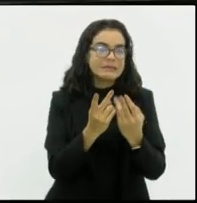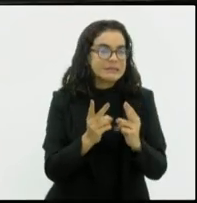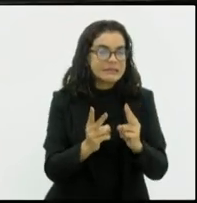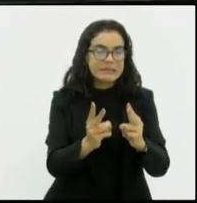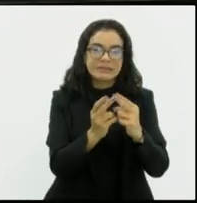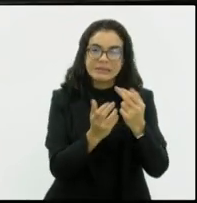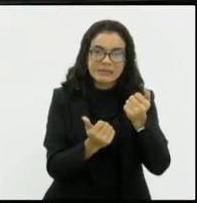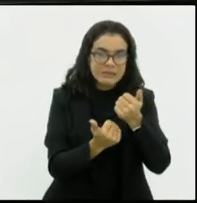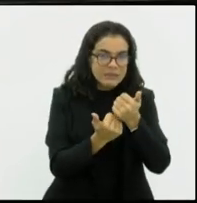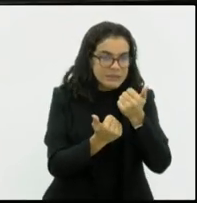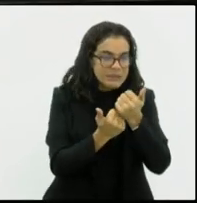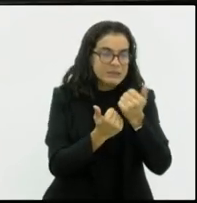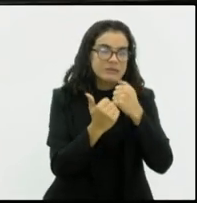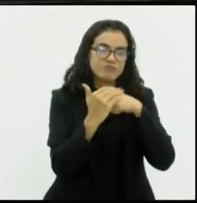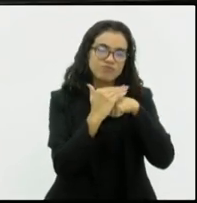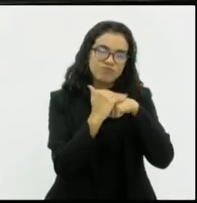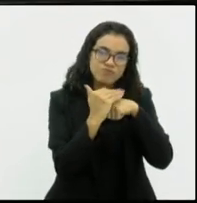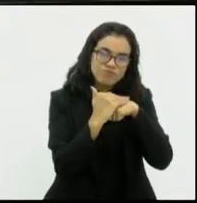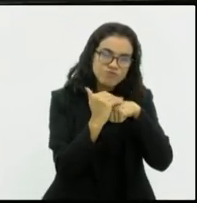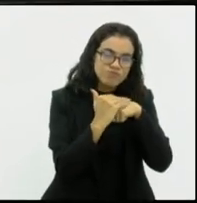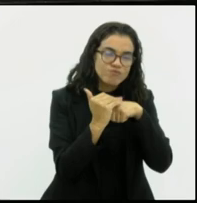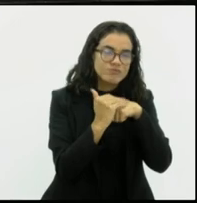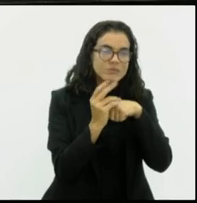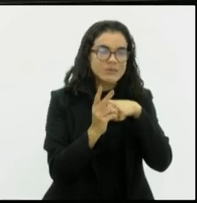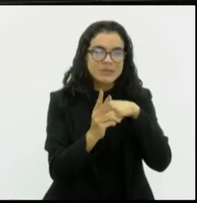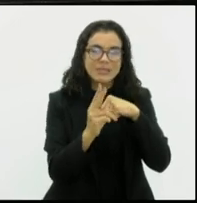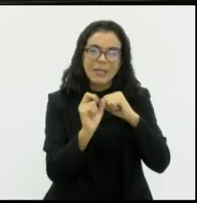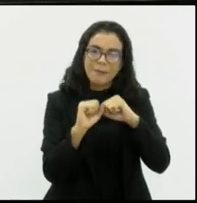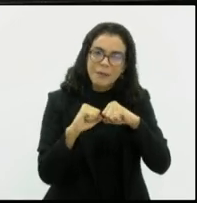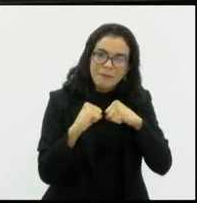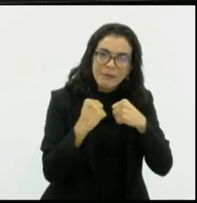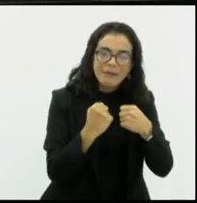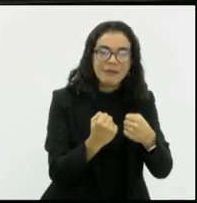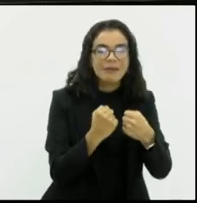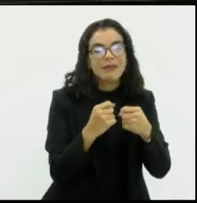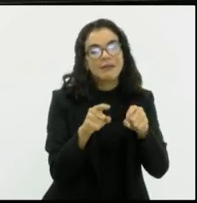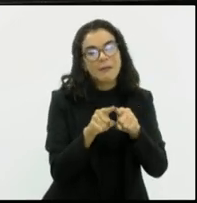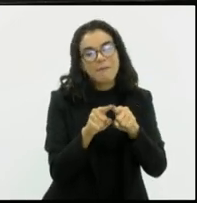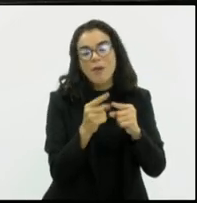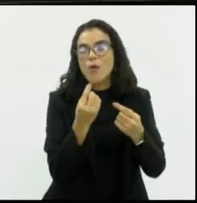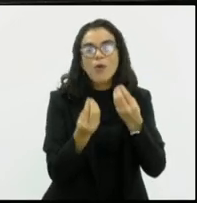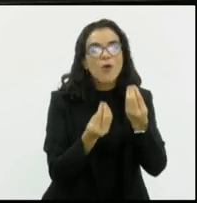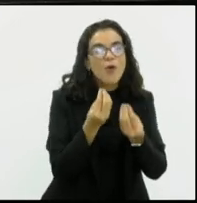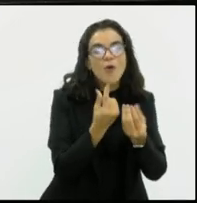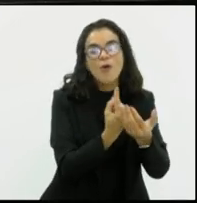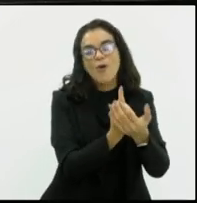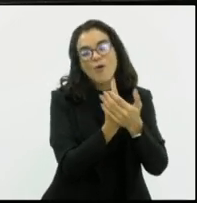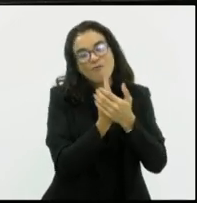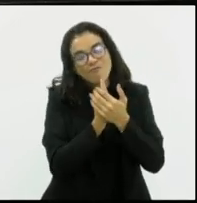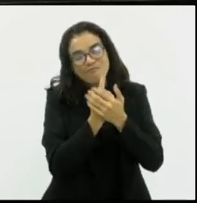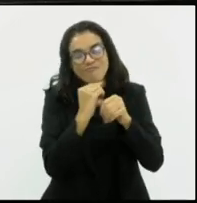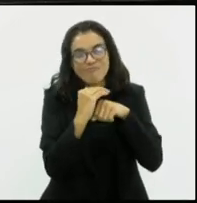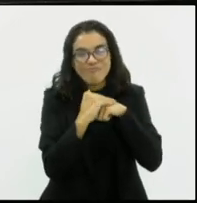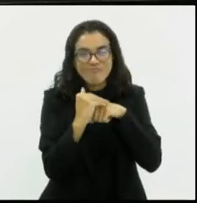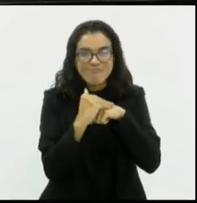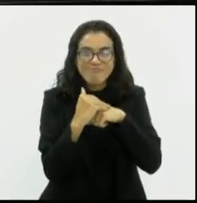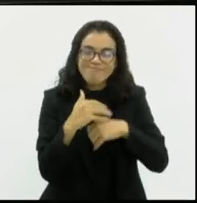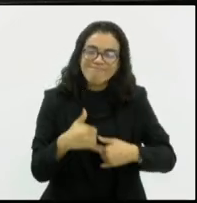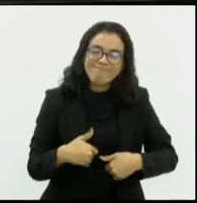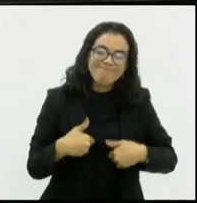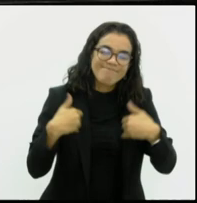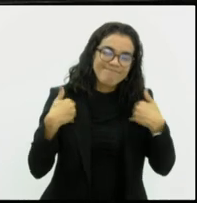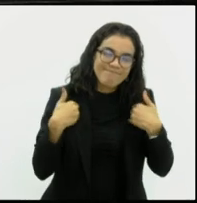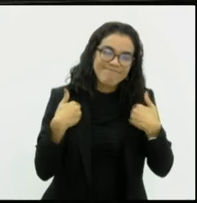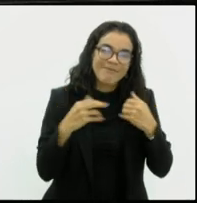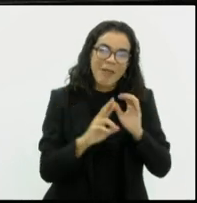apoiarem, pelo carinho, que sempre se dedicaram e pela forma como me acolheram na família. Para vocês estarem aqui, para mim, é uma honra.